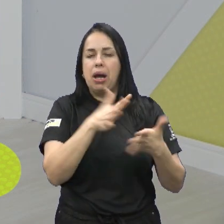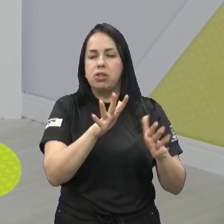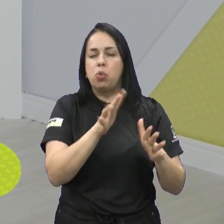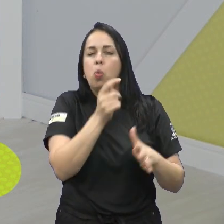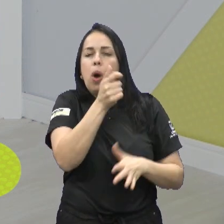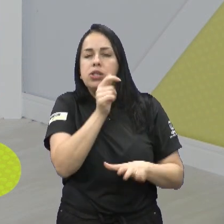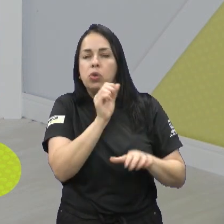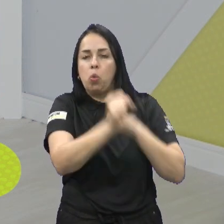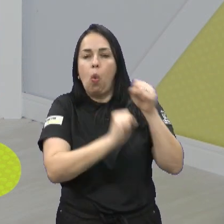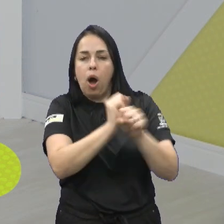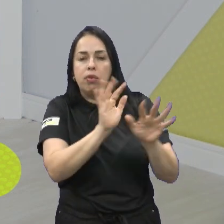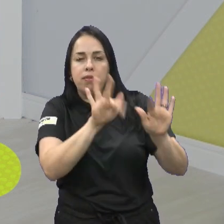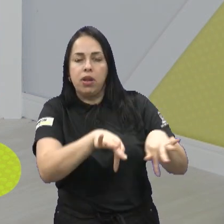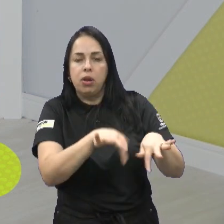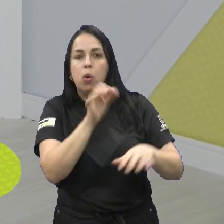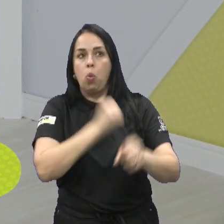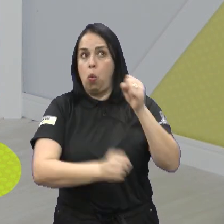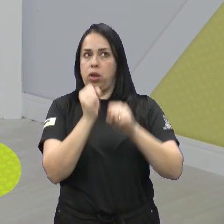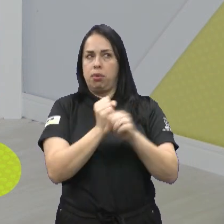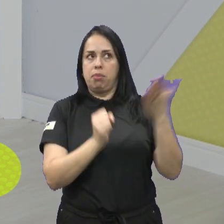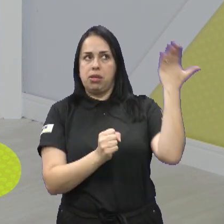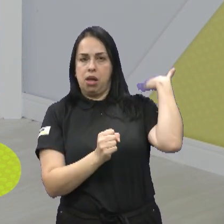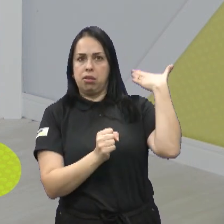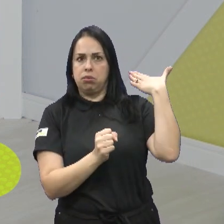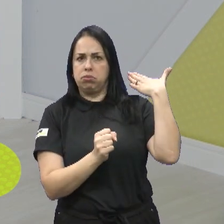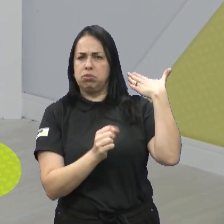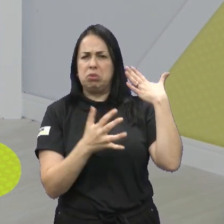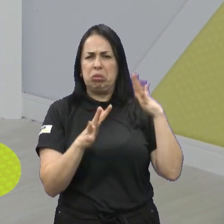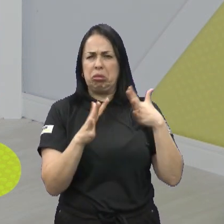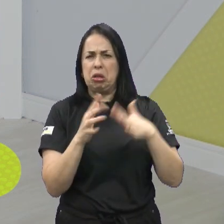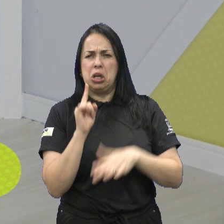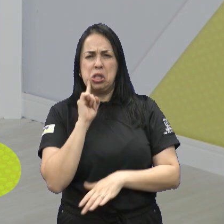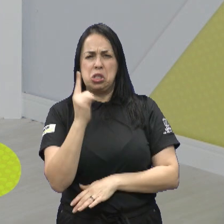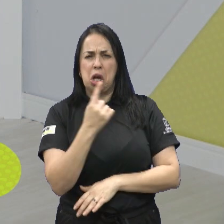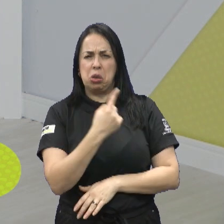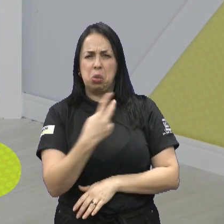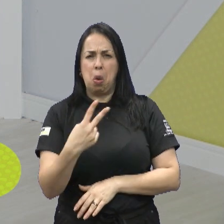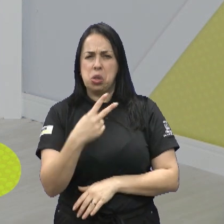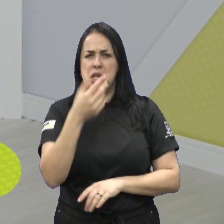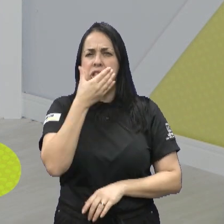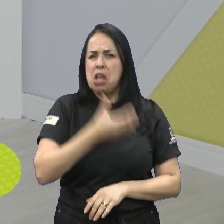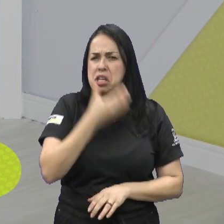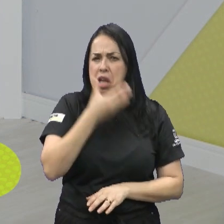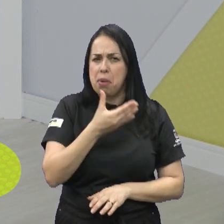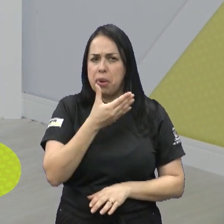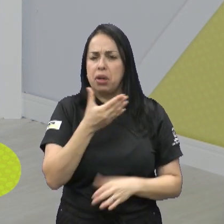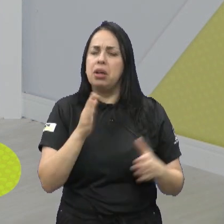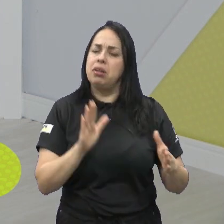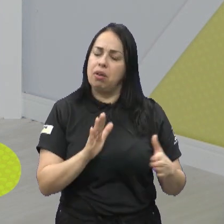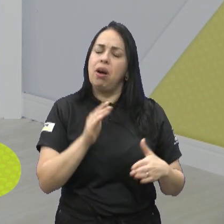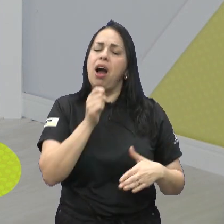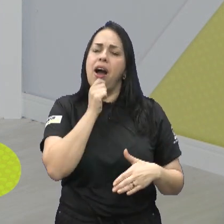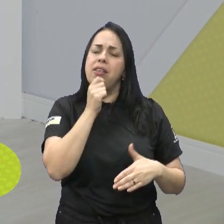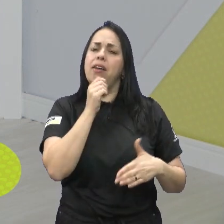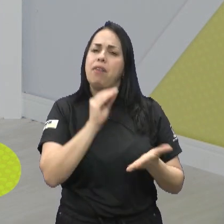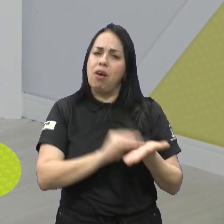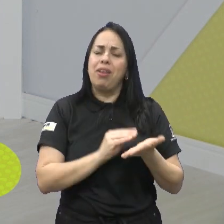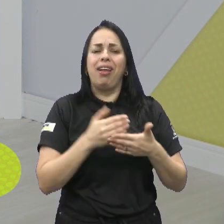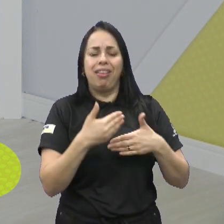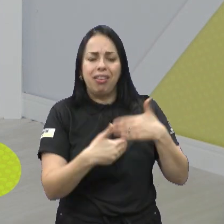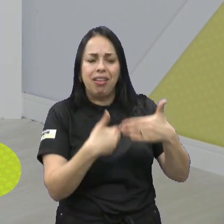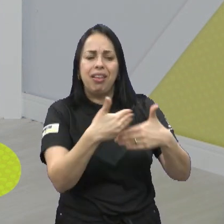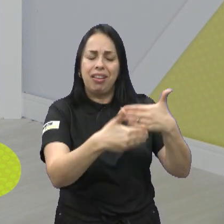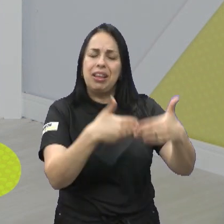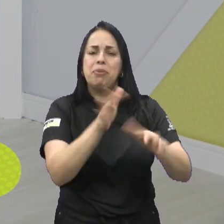exemplo, o ano passado foi decidido no dia, acho que 12 ou 13 de dezembro, Ou seja, tem tempo ainda para organizar, para